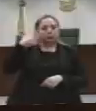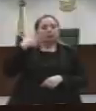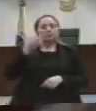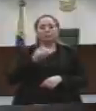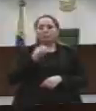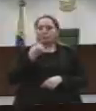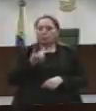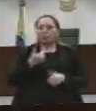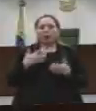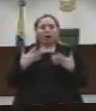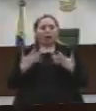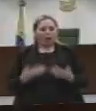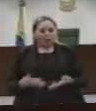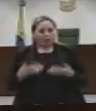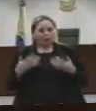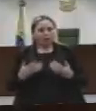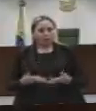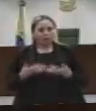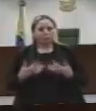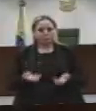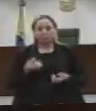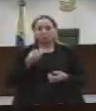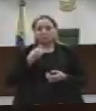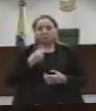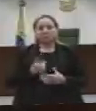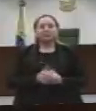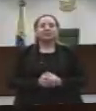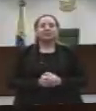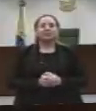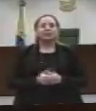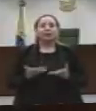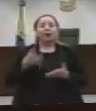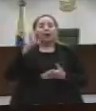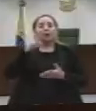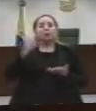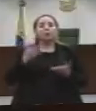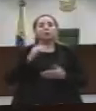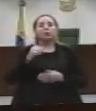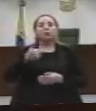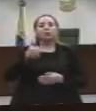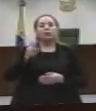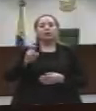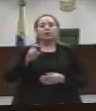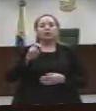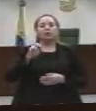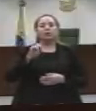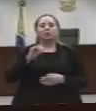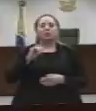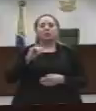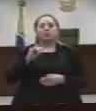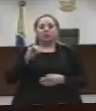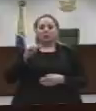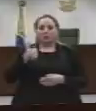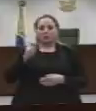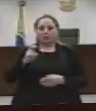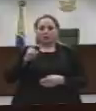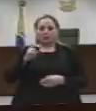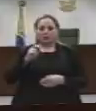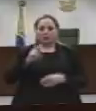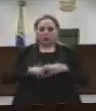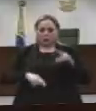leve e por ter lembrado que hoje 15 de junho É de fato o aniversário de 800 anos da